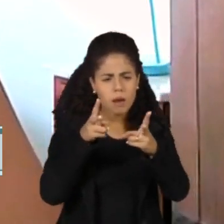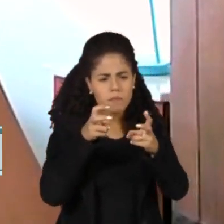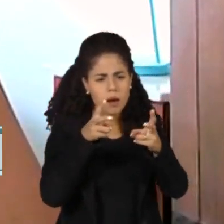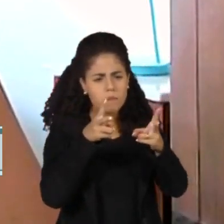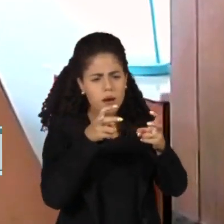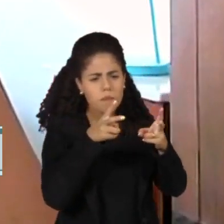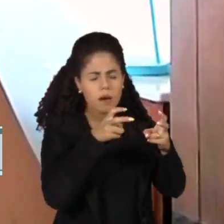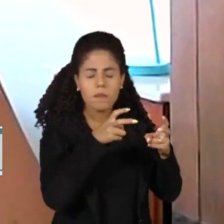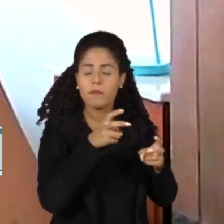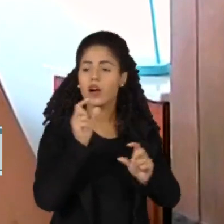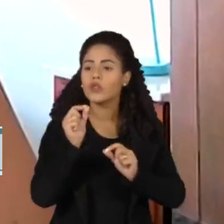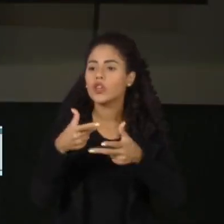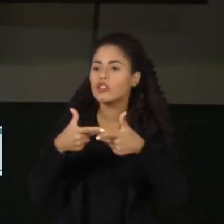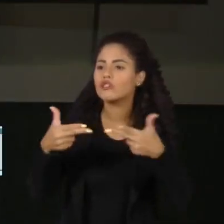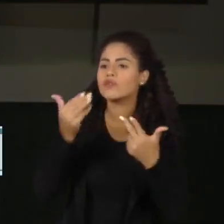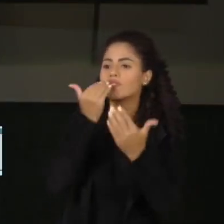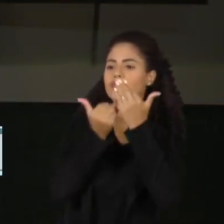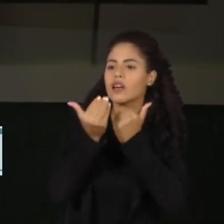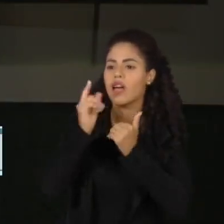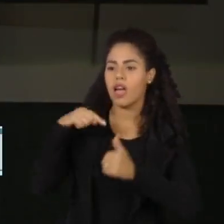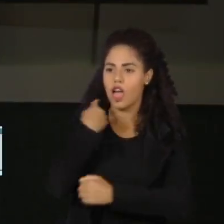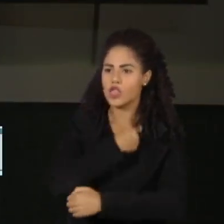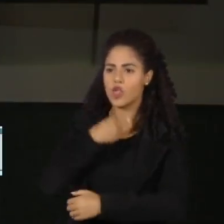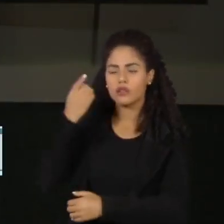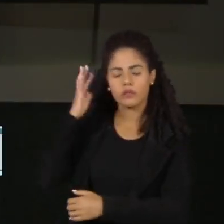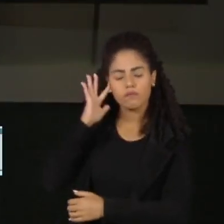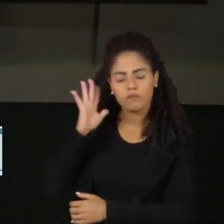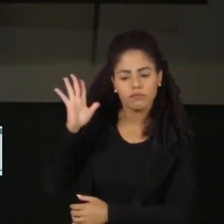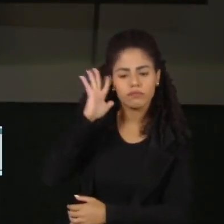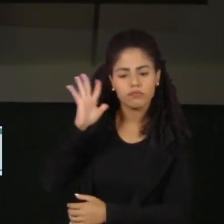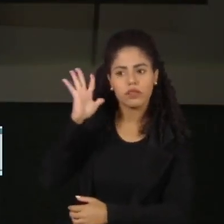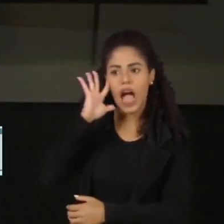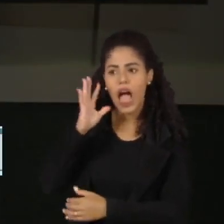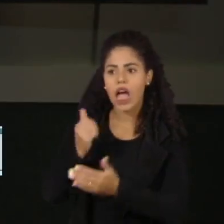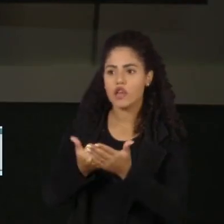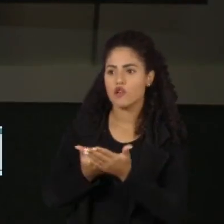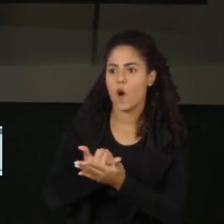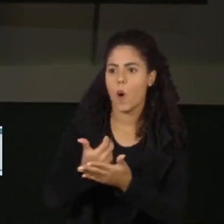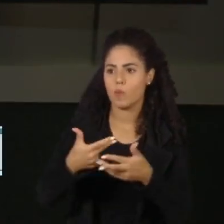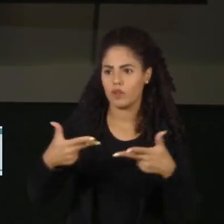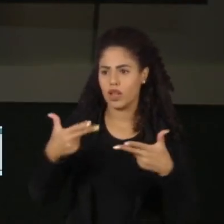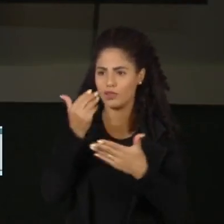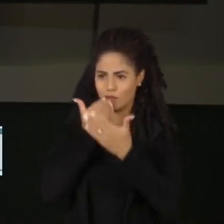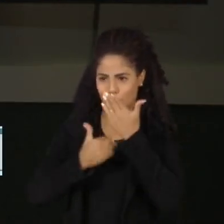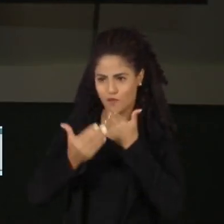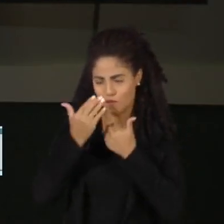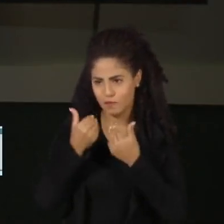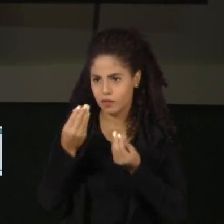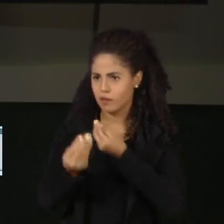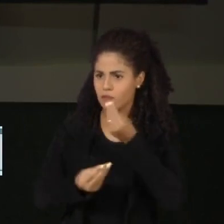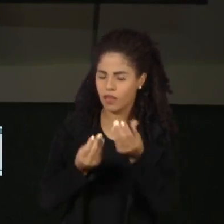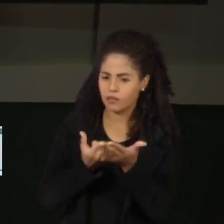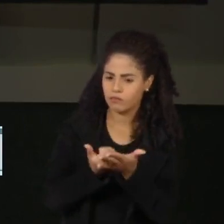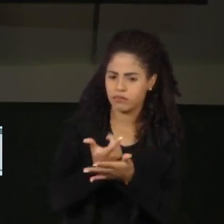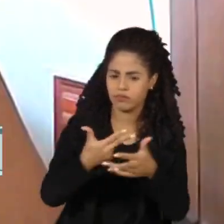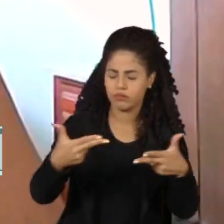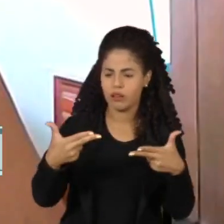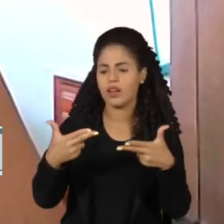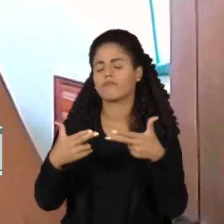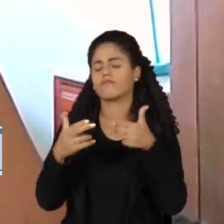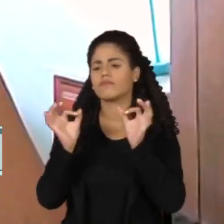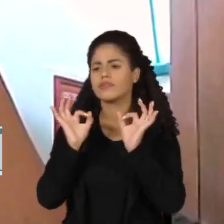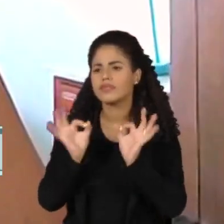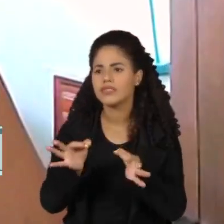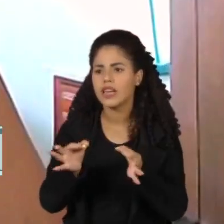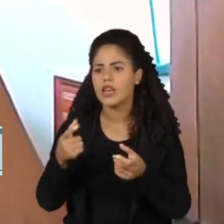de comida. Quando a gente começa a pensar em compras da agricultura familiar, em compras que estejam mais próximas